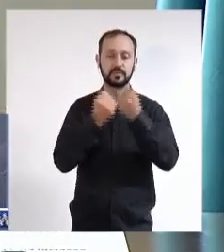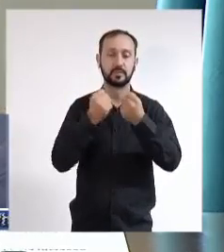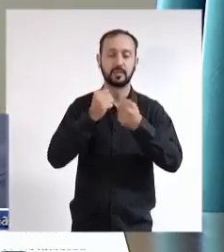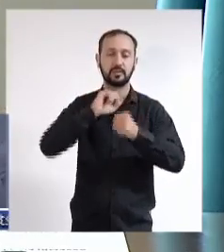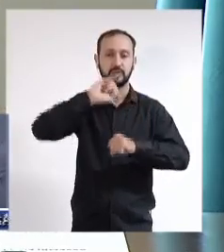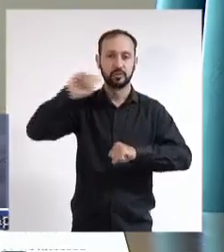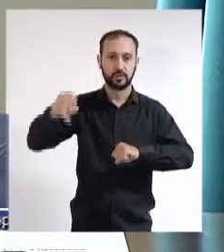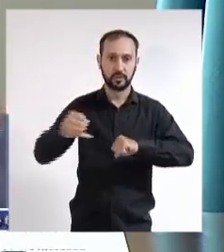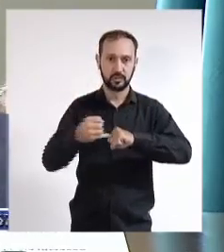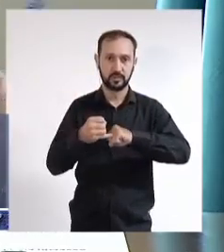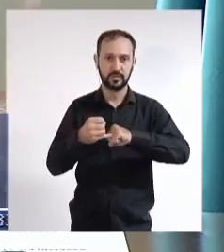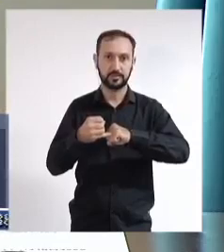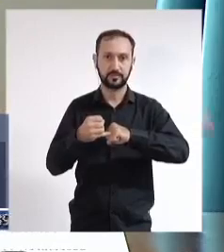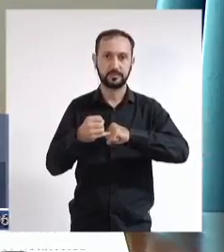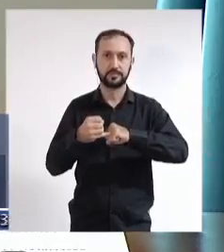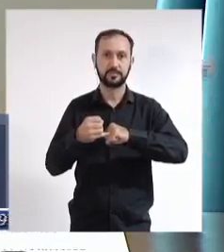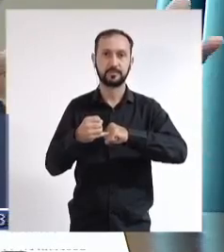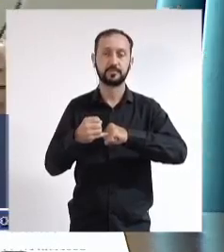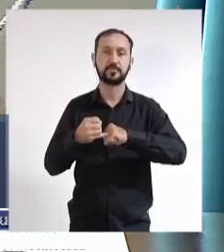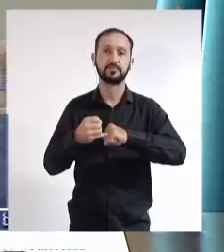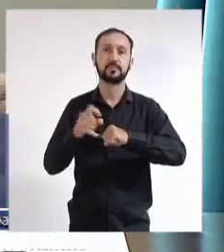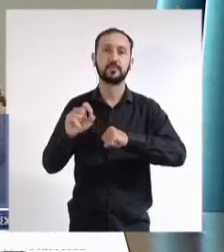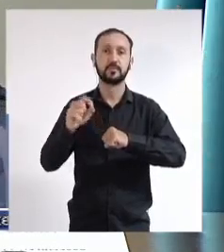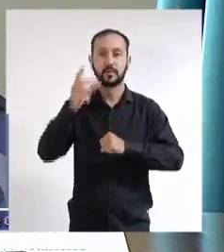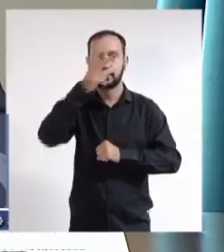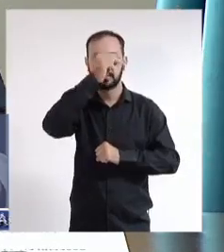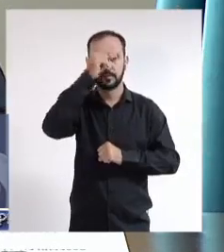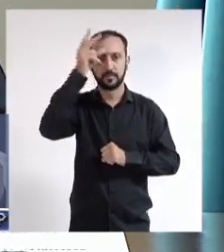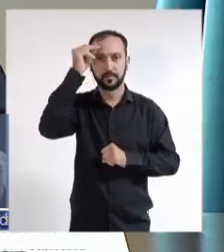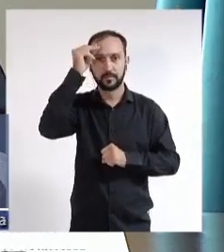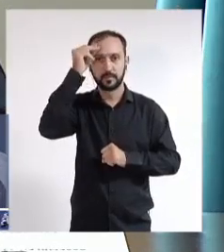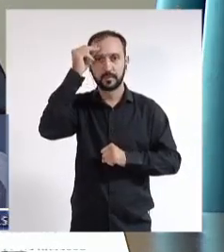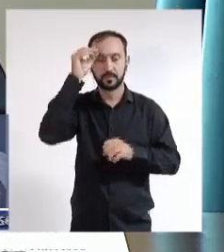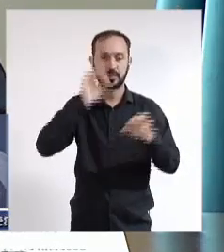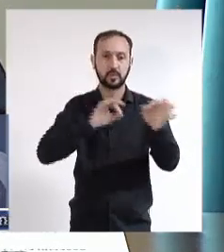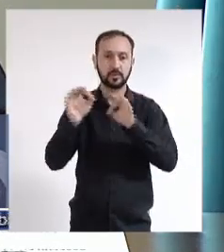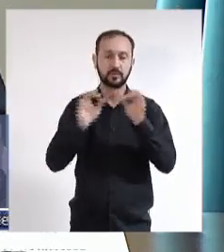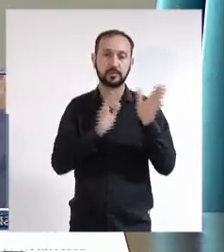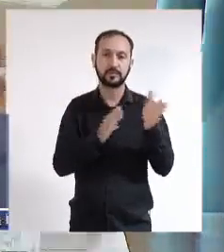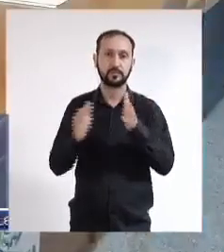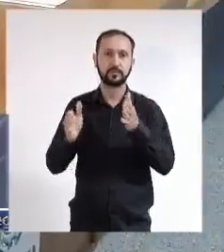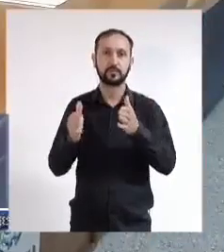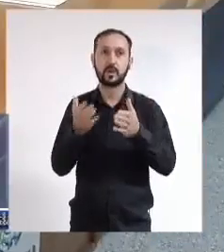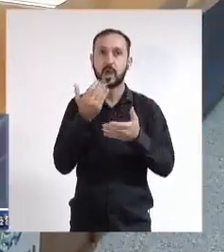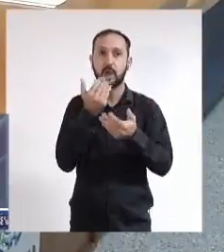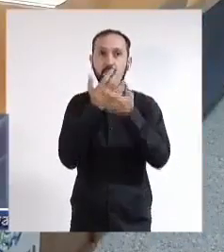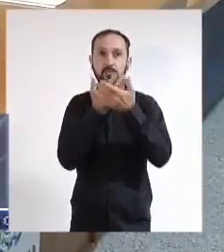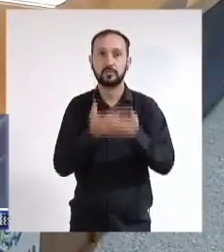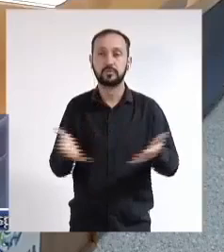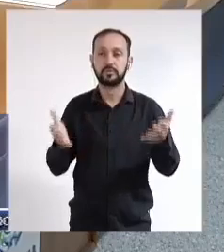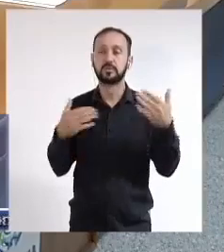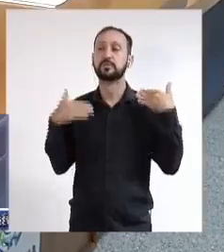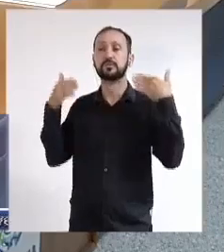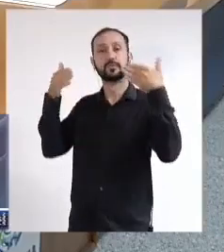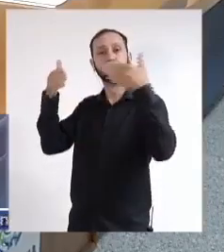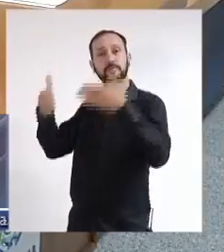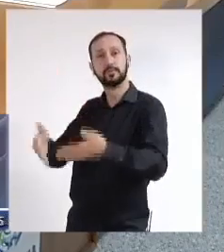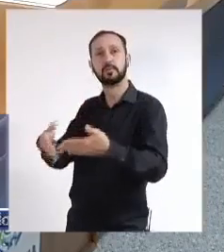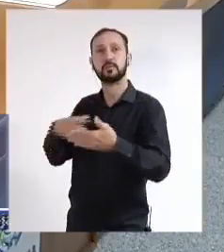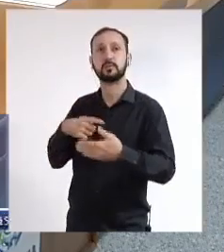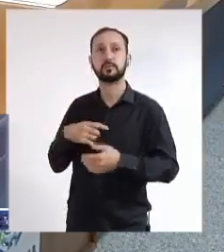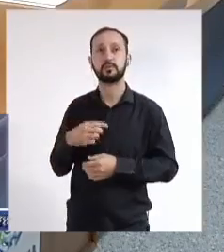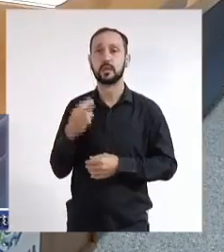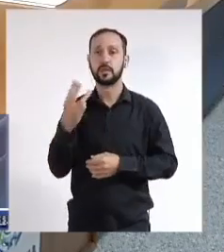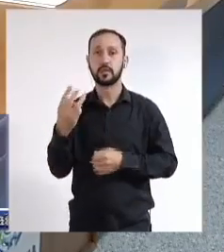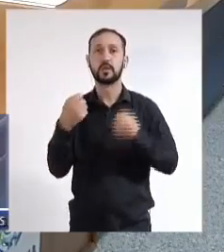jateí e o prefeito eraldo planejam um coffee break chegamos lá tinha